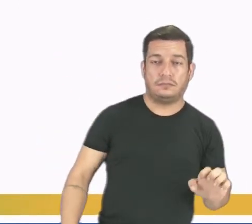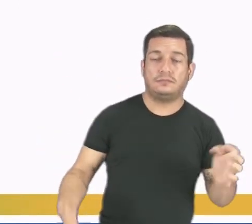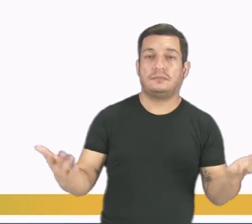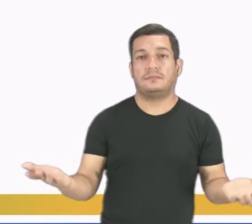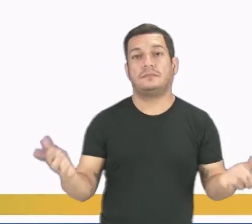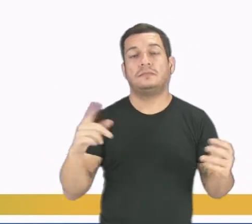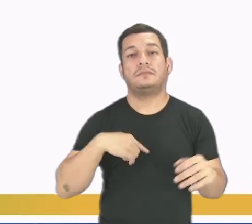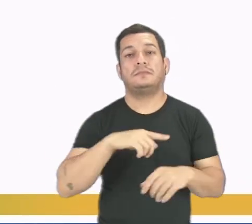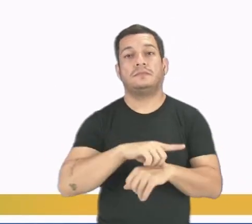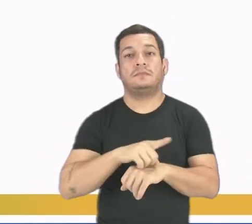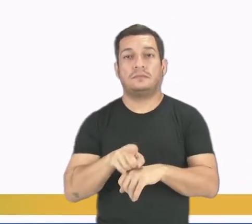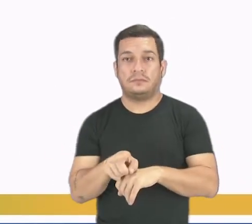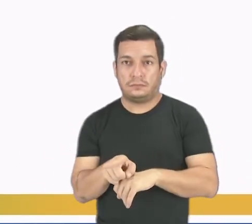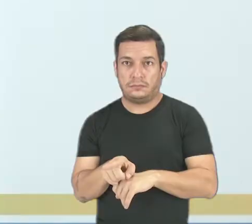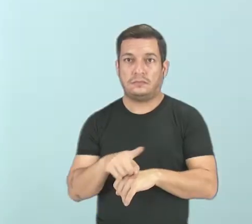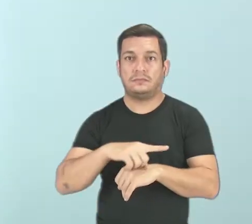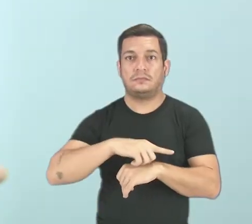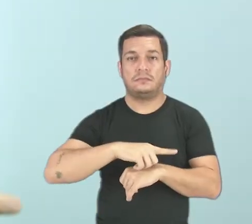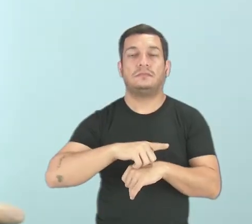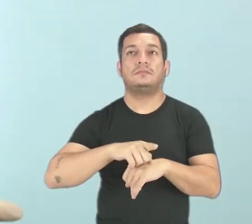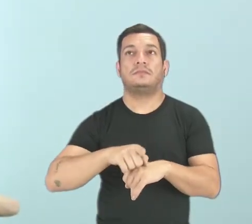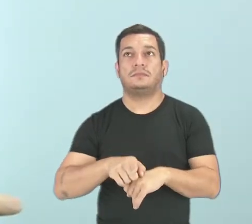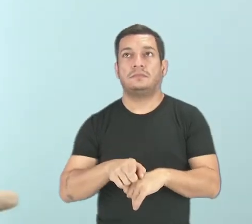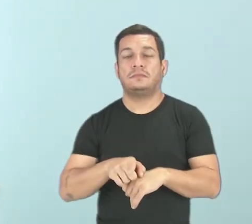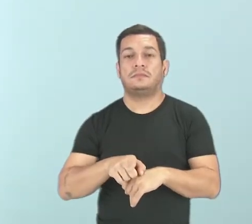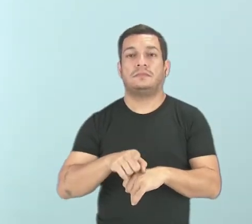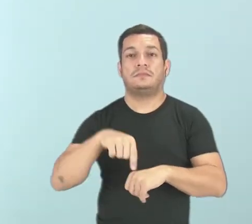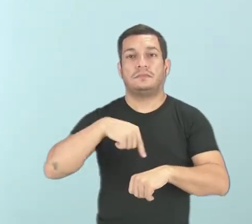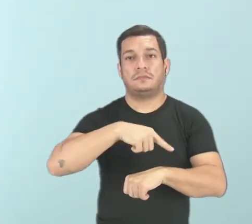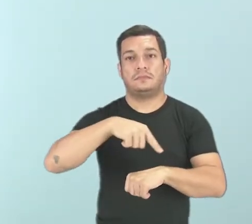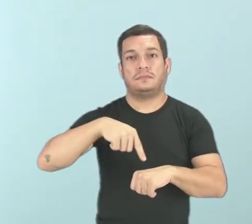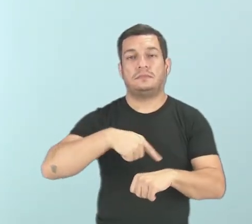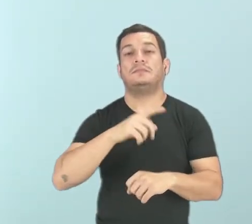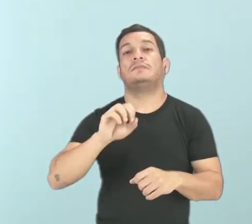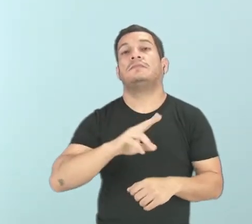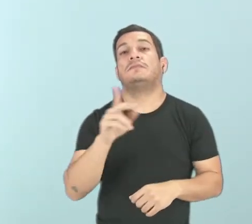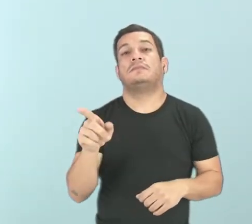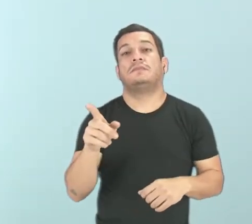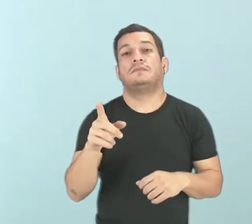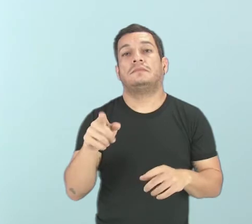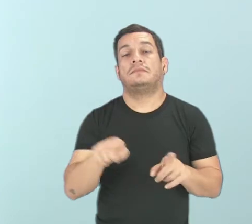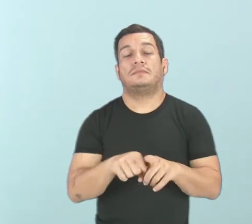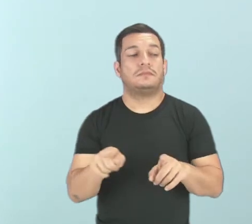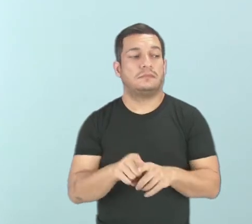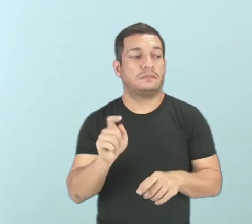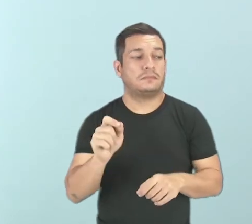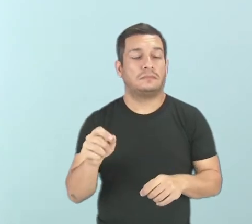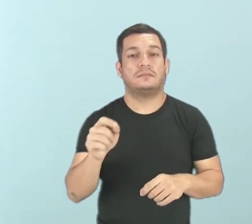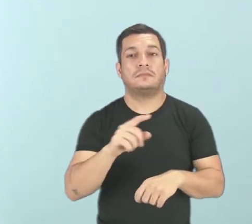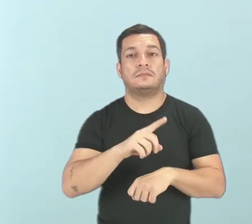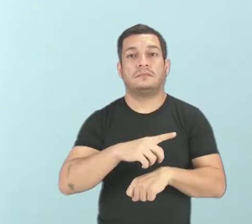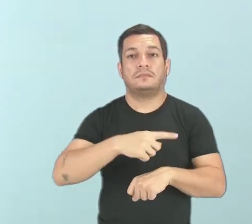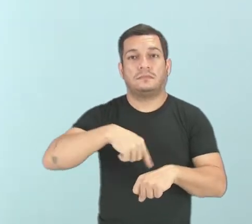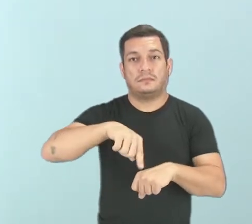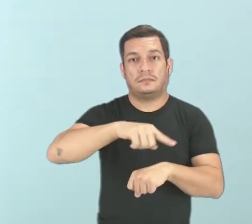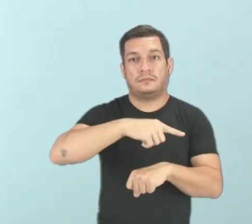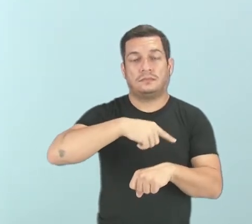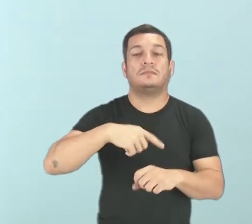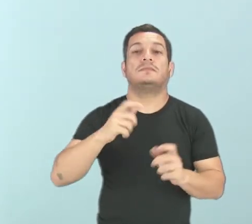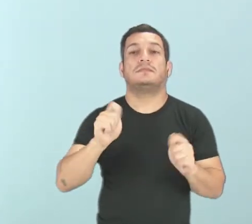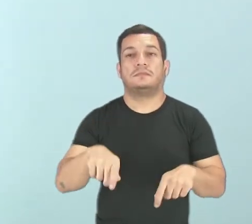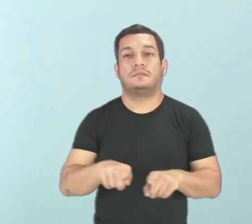igual a zero, porque aplicando a força nessa posição, eu não teria como rotacionar essa barra em nenhum sentido, nem